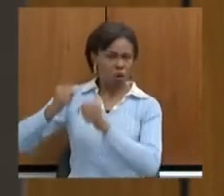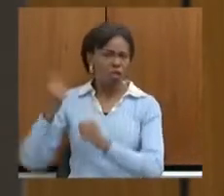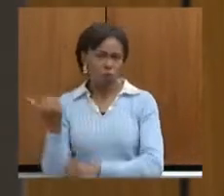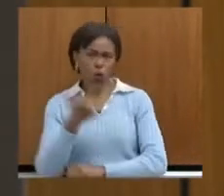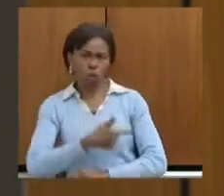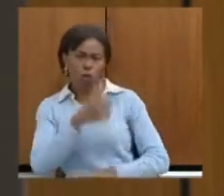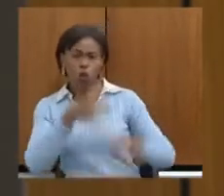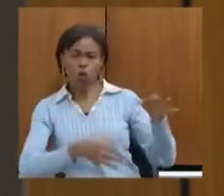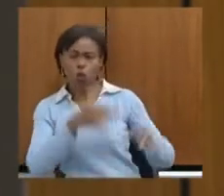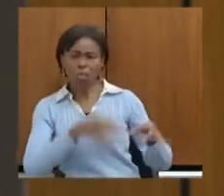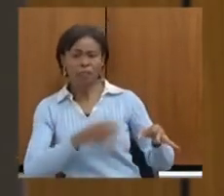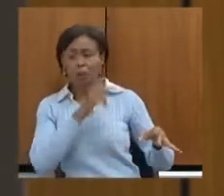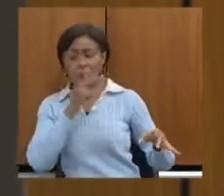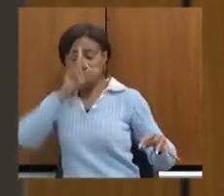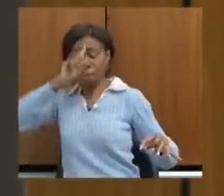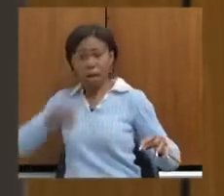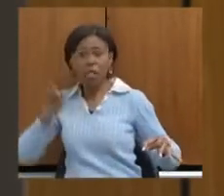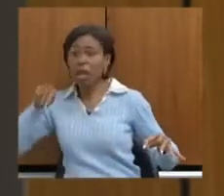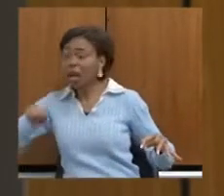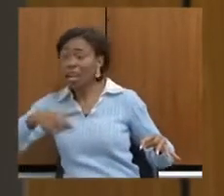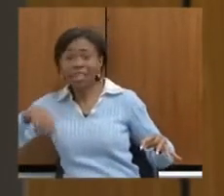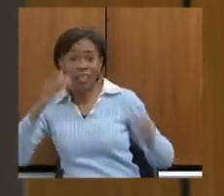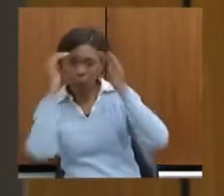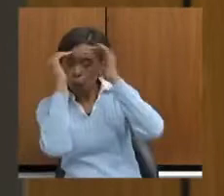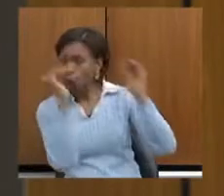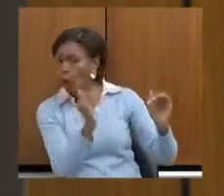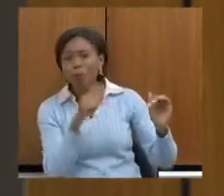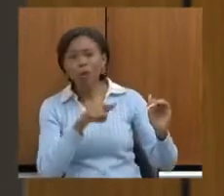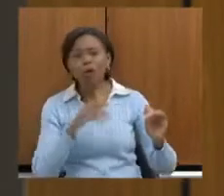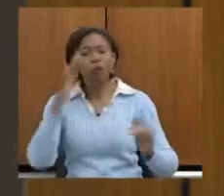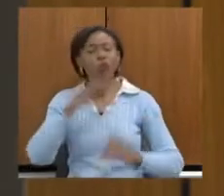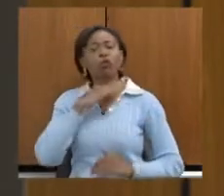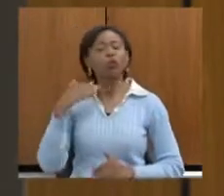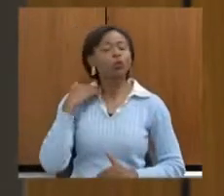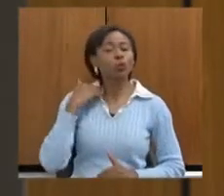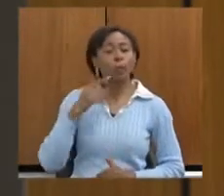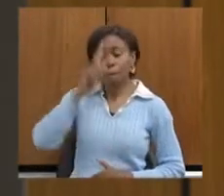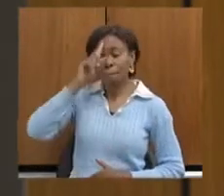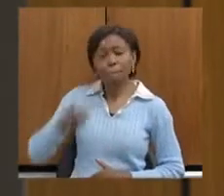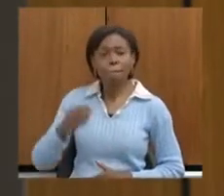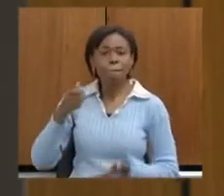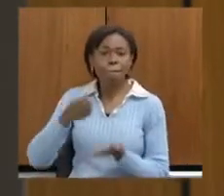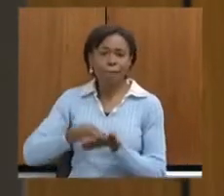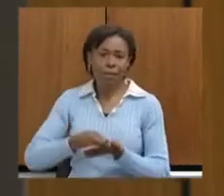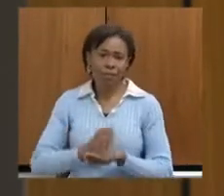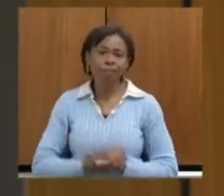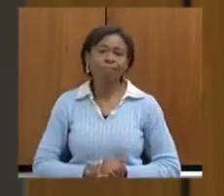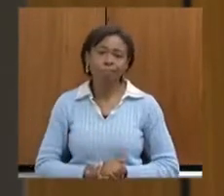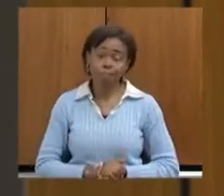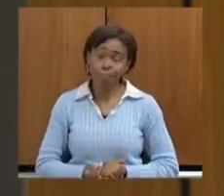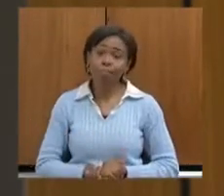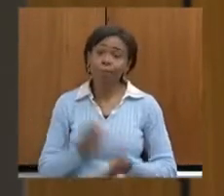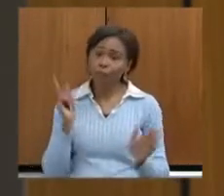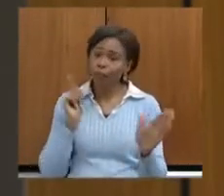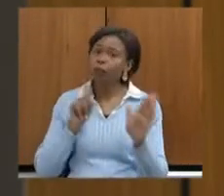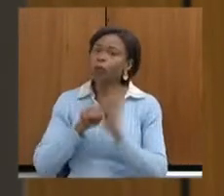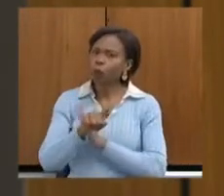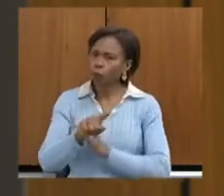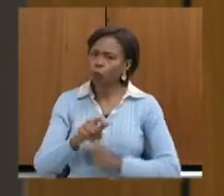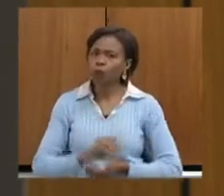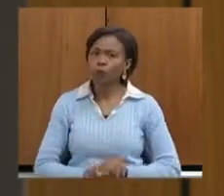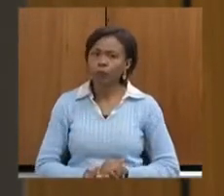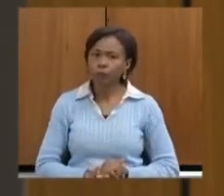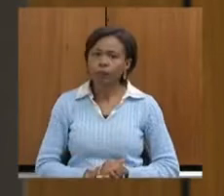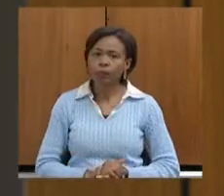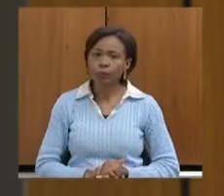ela ela corta fora e não paga aquilo que o juiz tá mandando pagar e eu pergunto a vocês